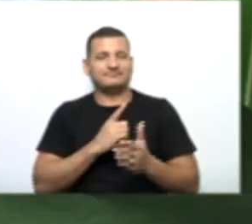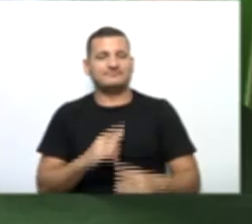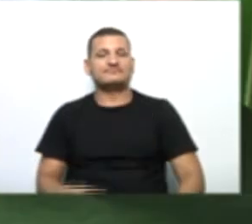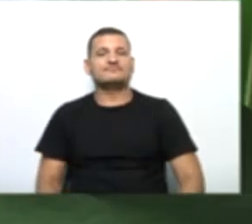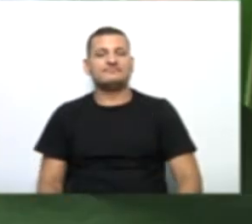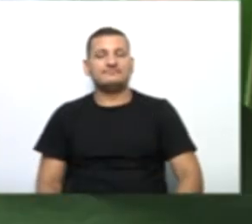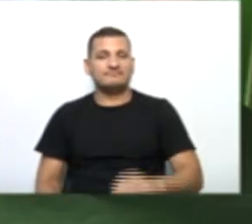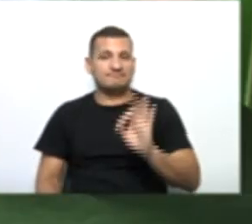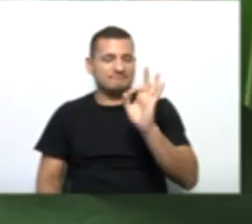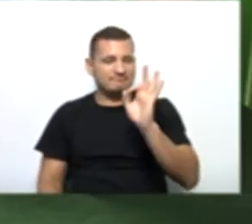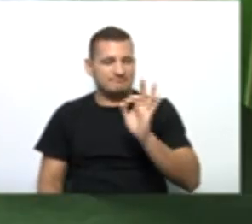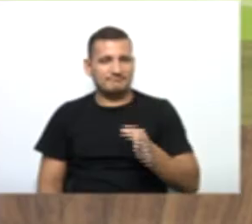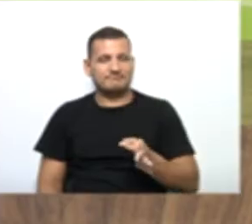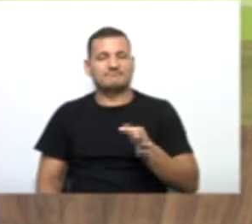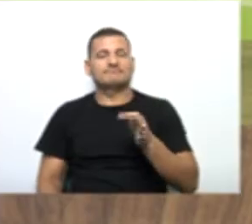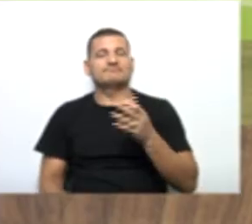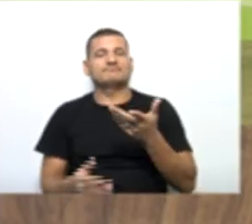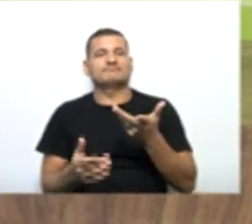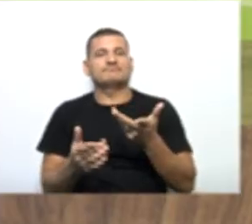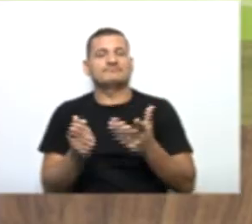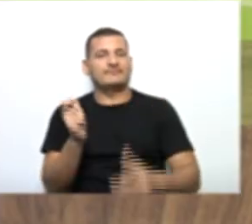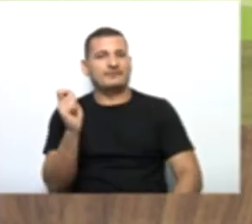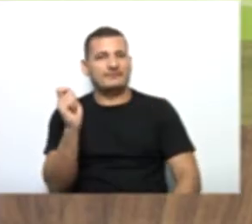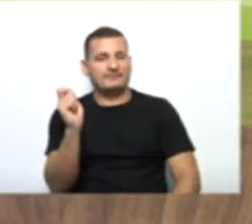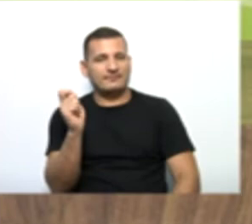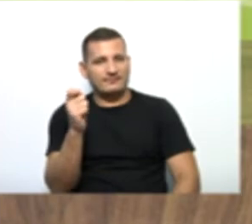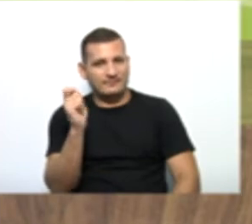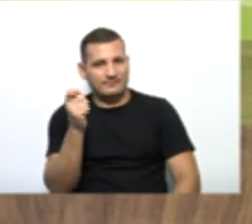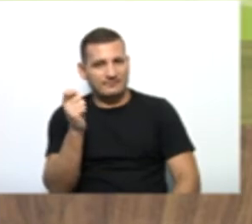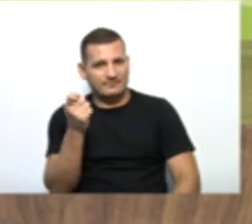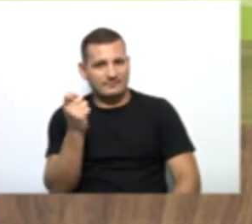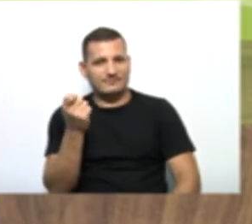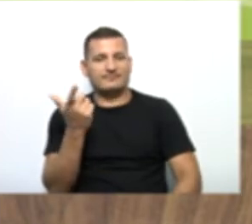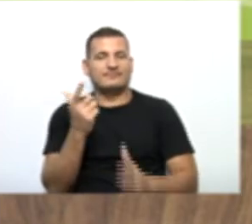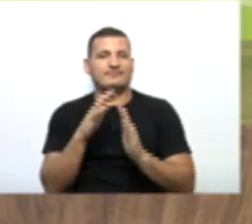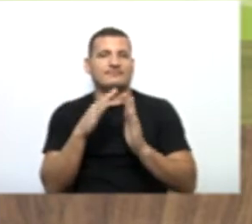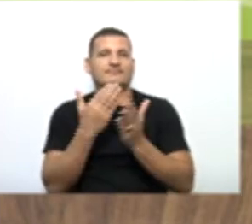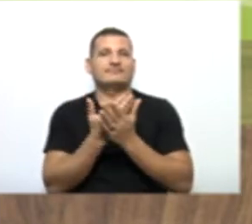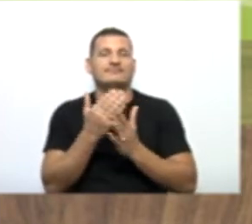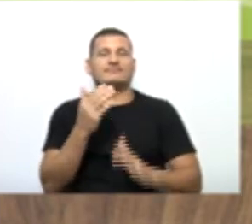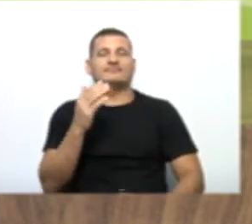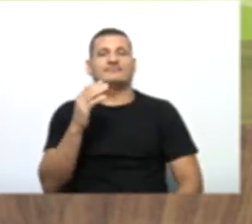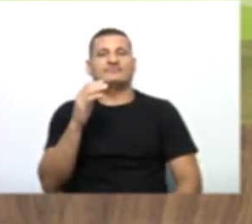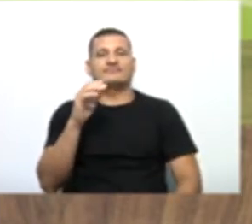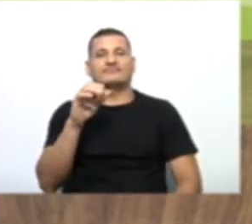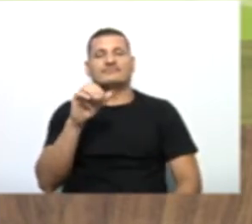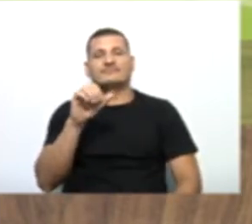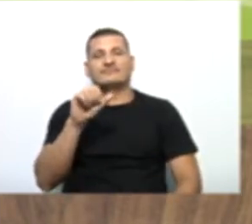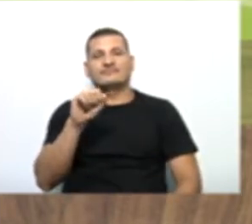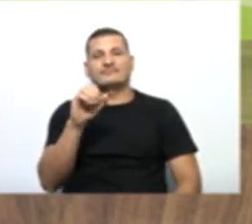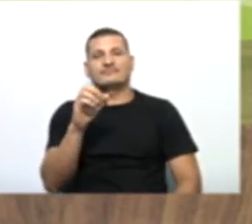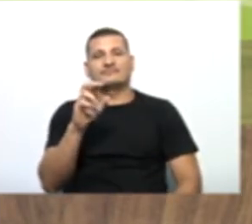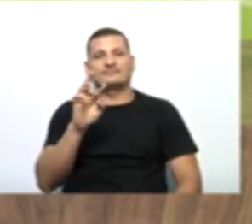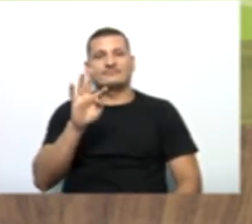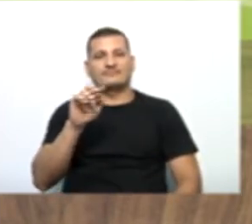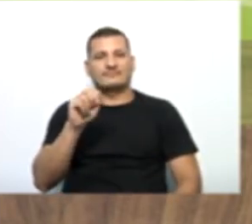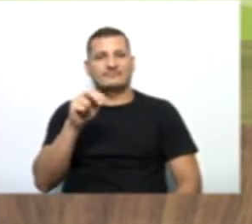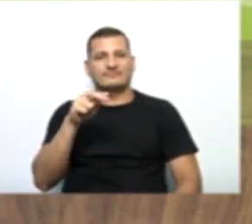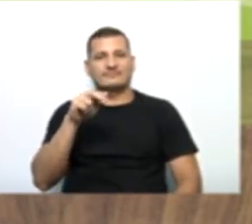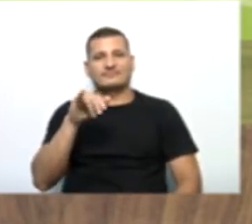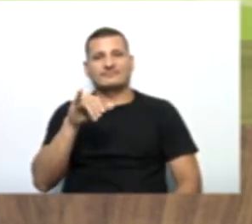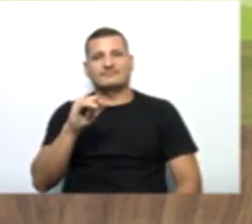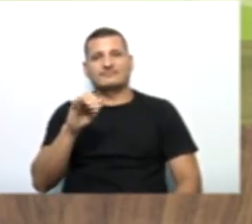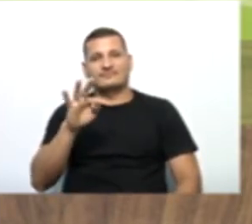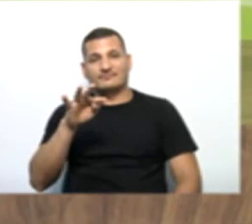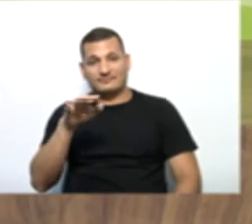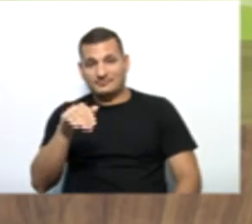Com certeza. As escolas aí de Ariquemes, né, a escola sertanista, os alunos estão aí, eu tô vendo uns alunos meio dormindo